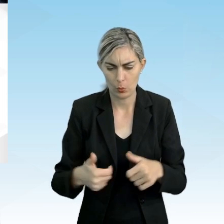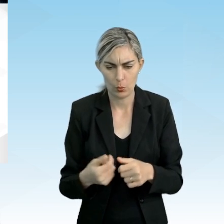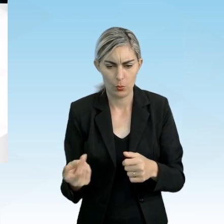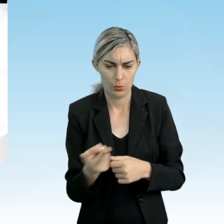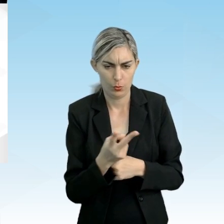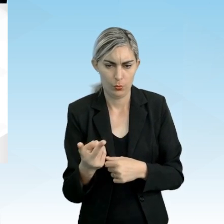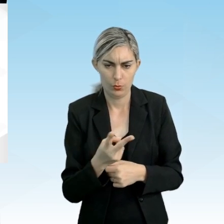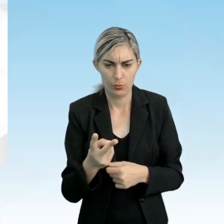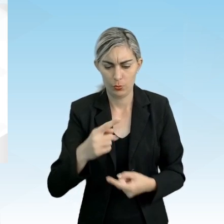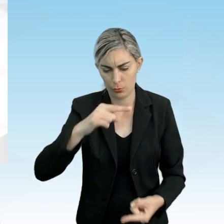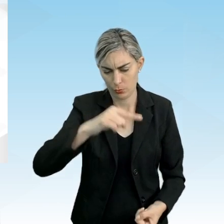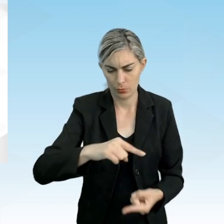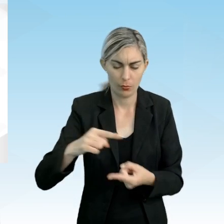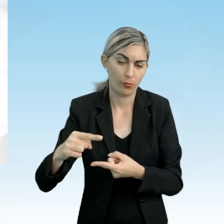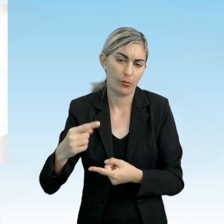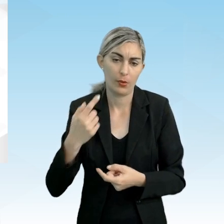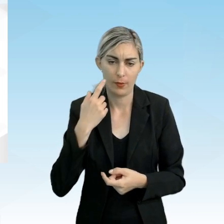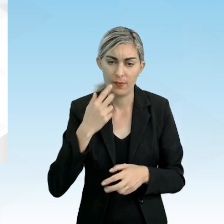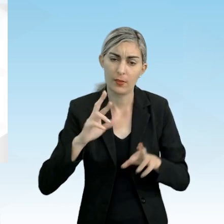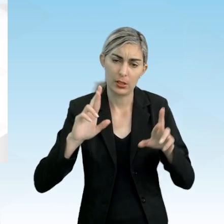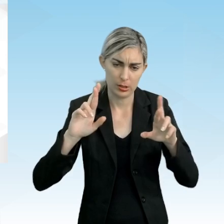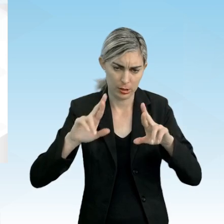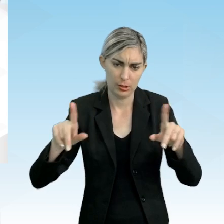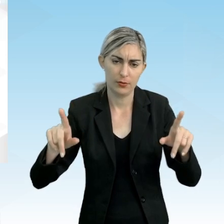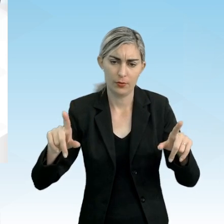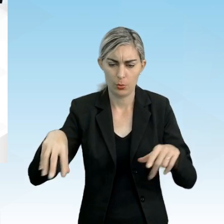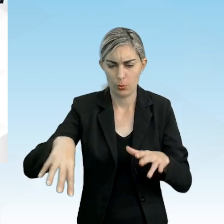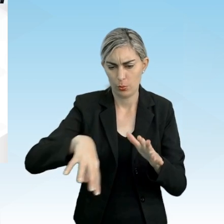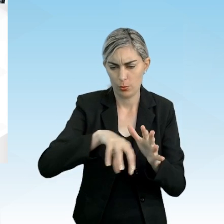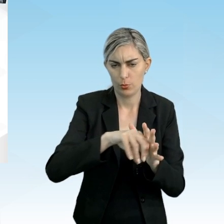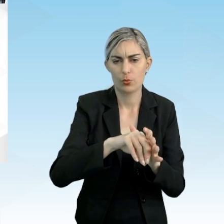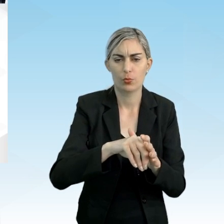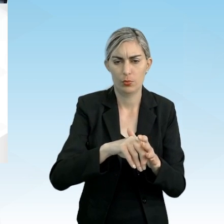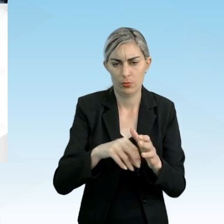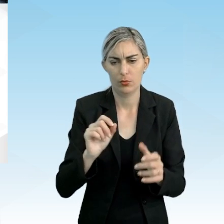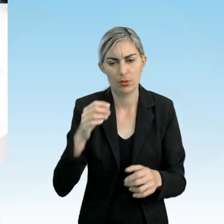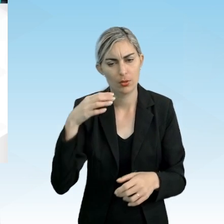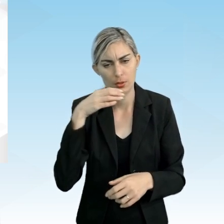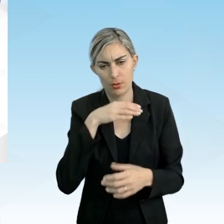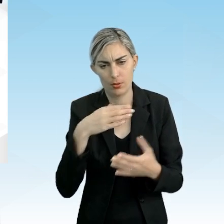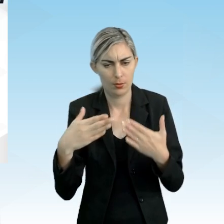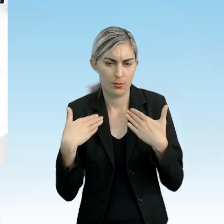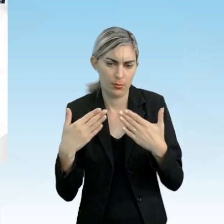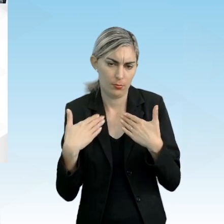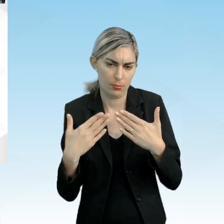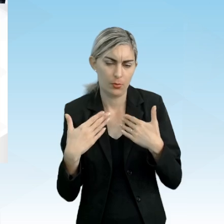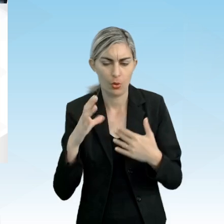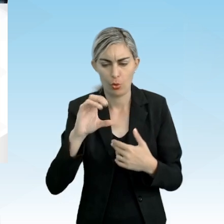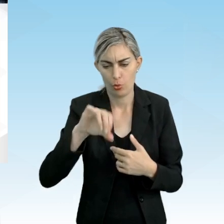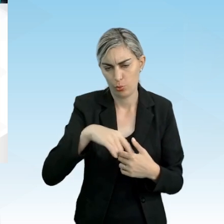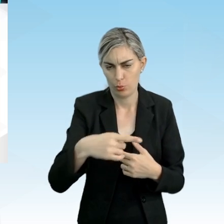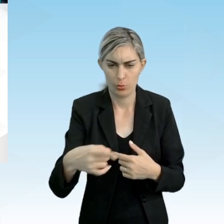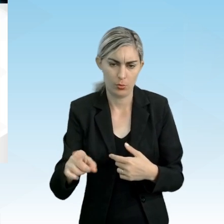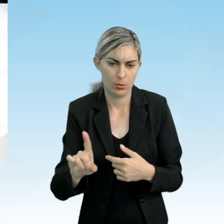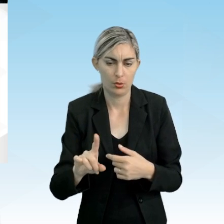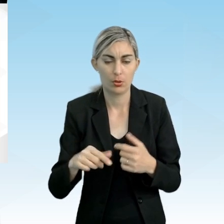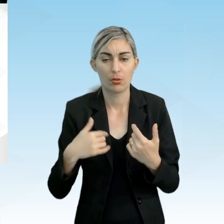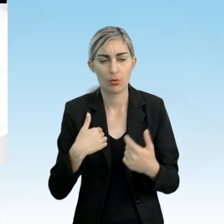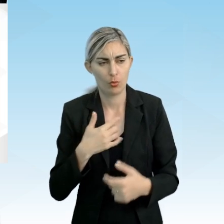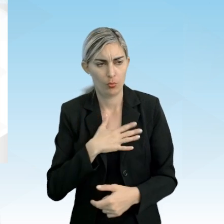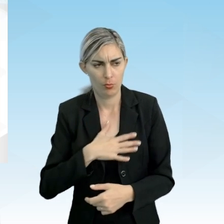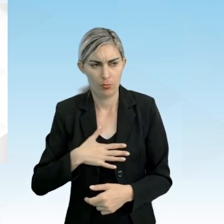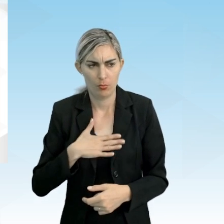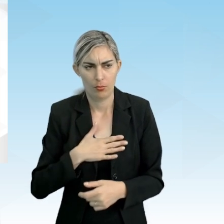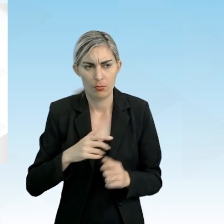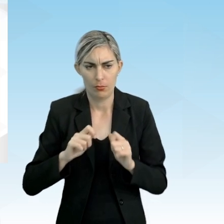elas e é claro que isso vai dificultar a transmissão de calor por condução E aí eu gostaria